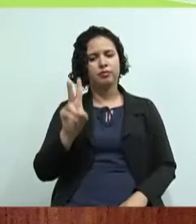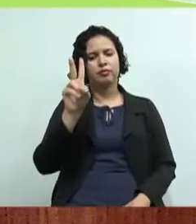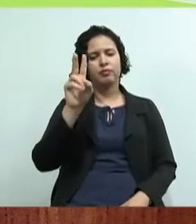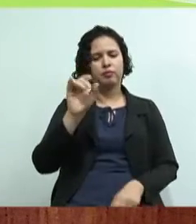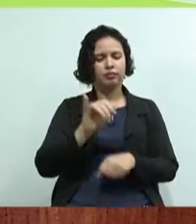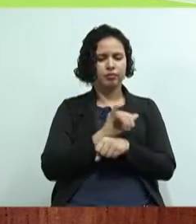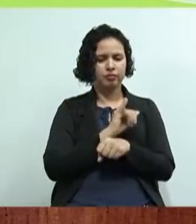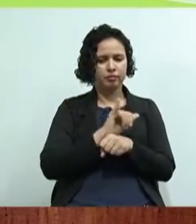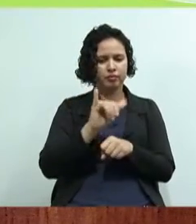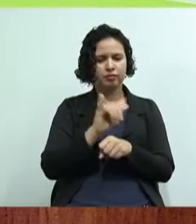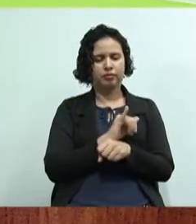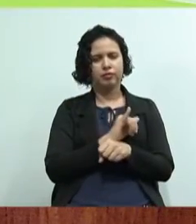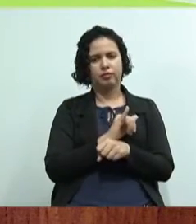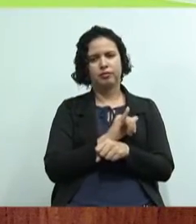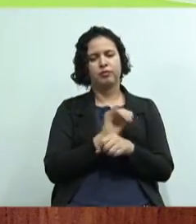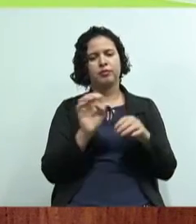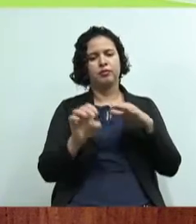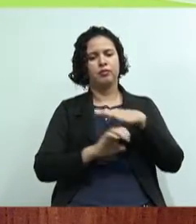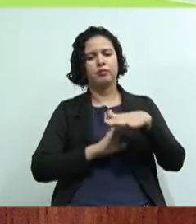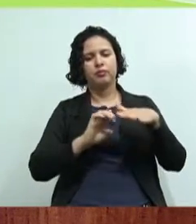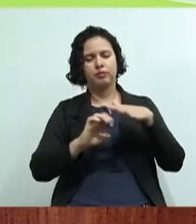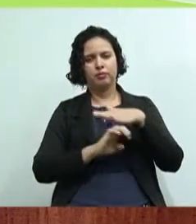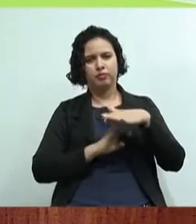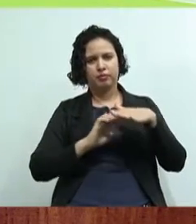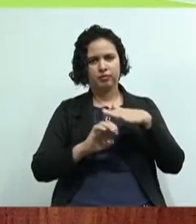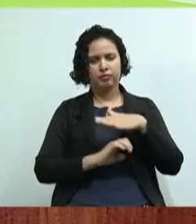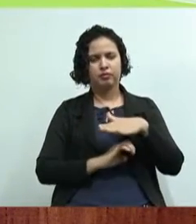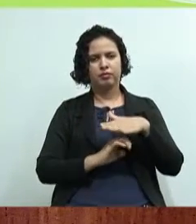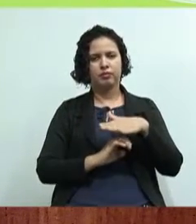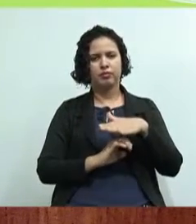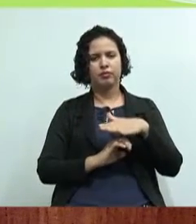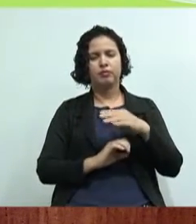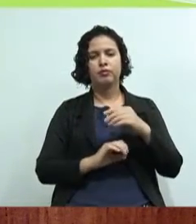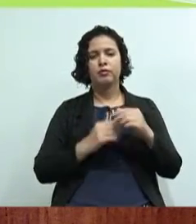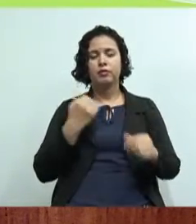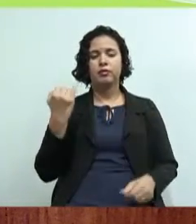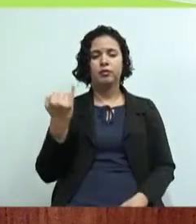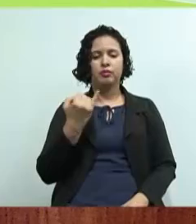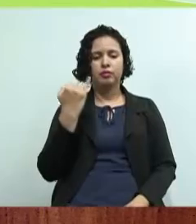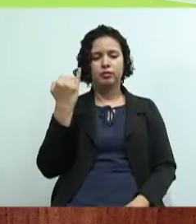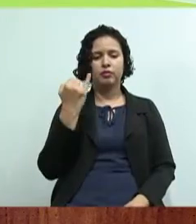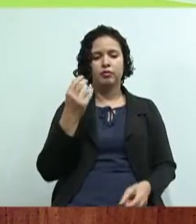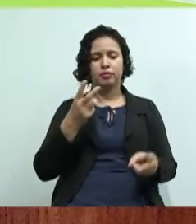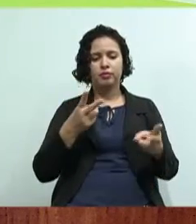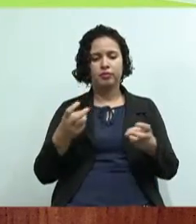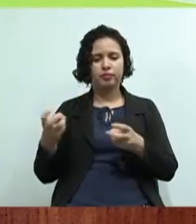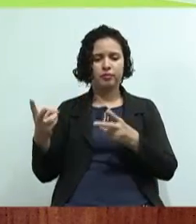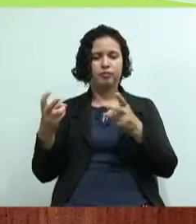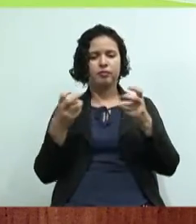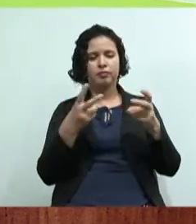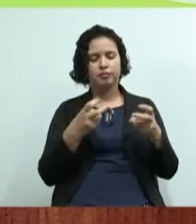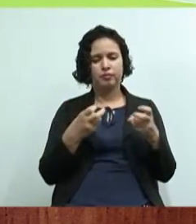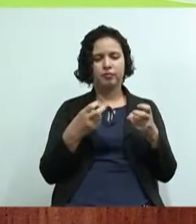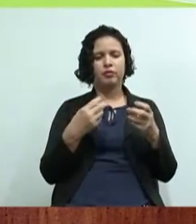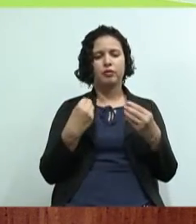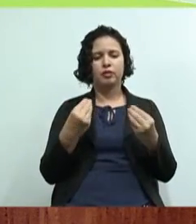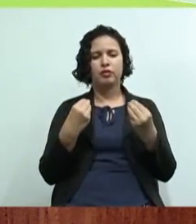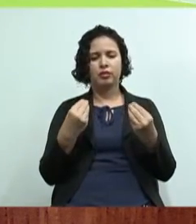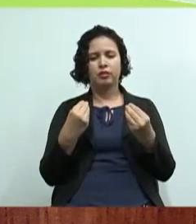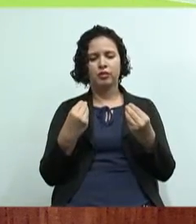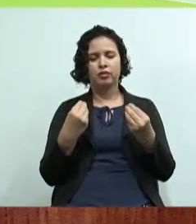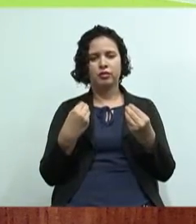das organizações, que o professor Alberto Viana vai já entrar neste tópico, mas é importante você estar ligado e perceber que a forma como